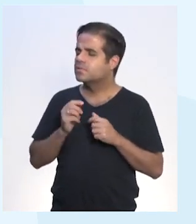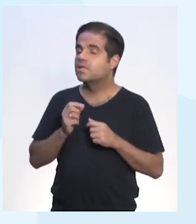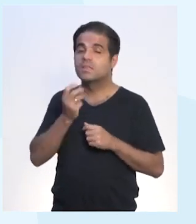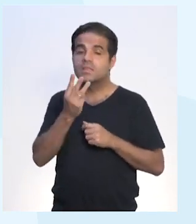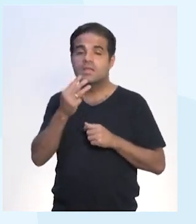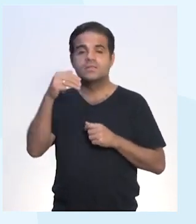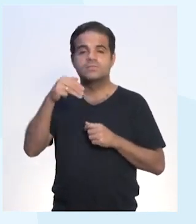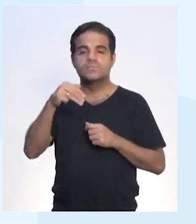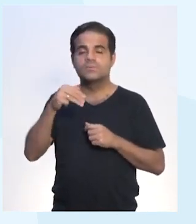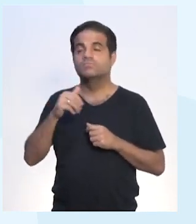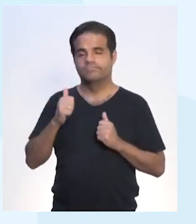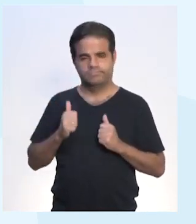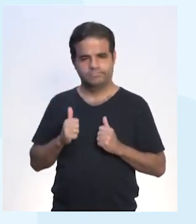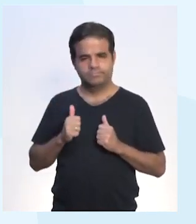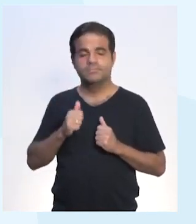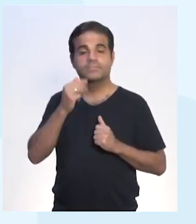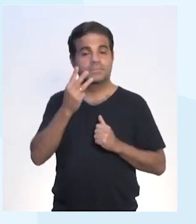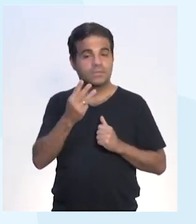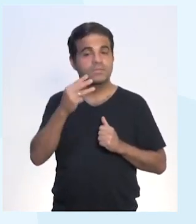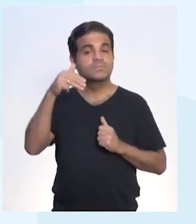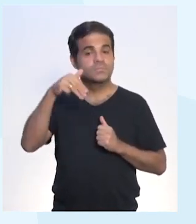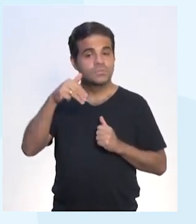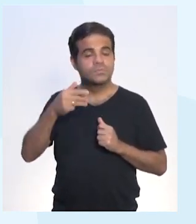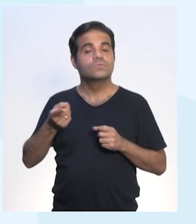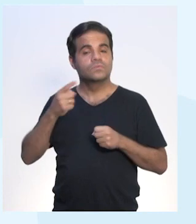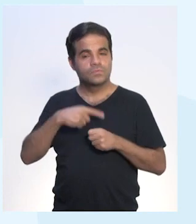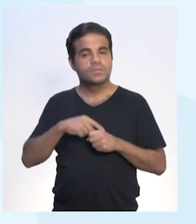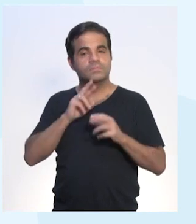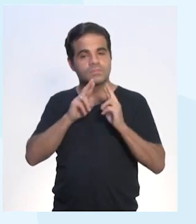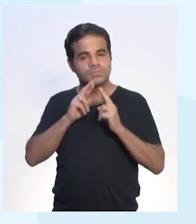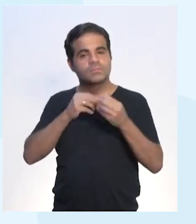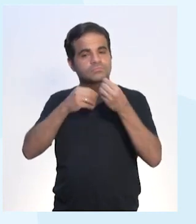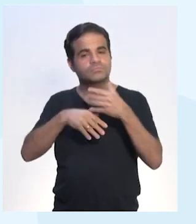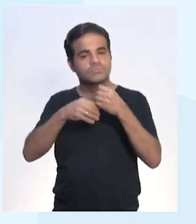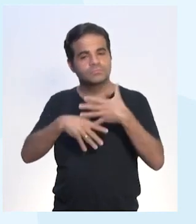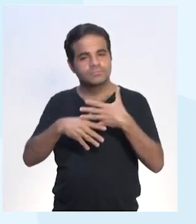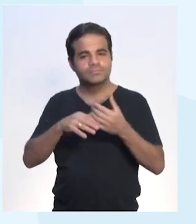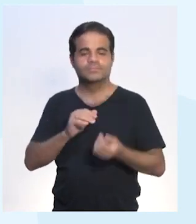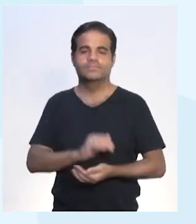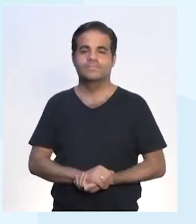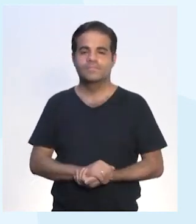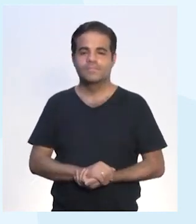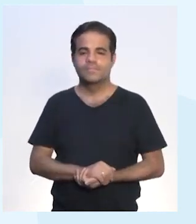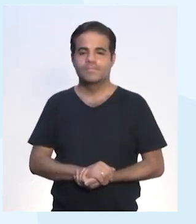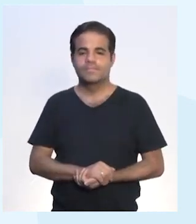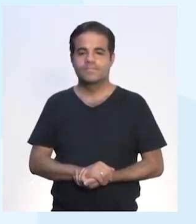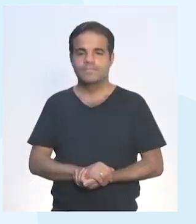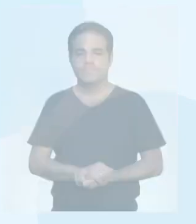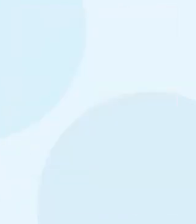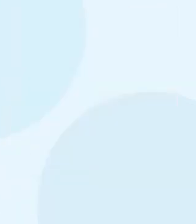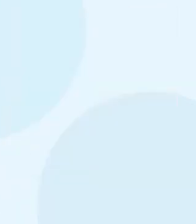professora Inês. Muito bem, então voltamos em 3 minutos.